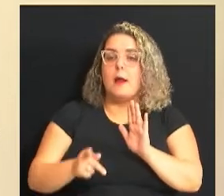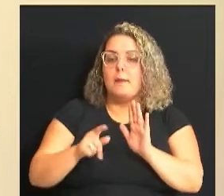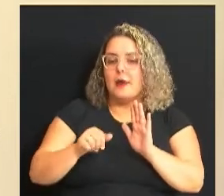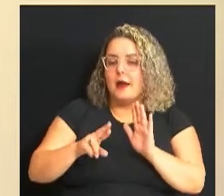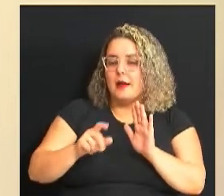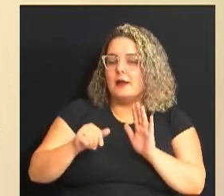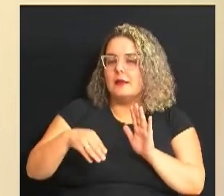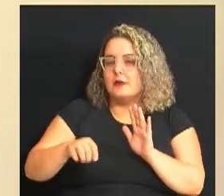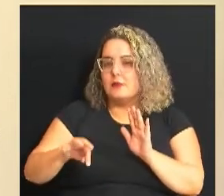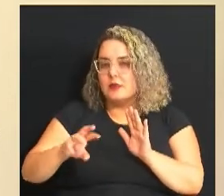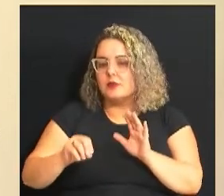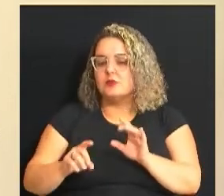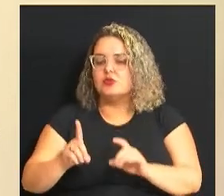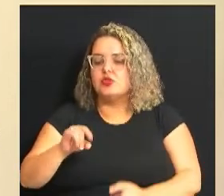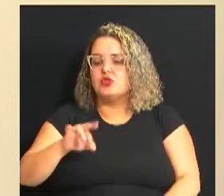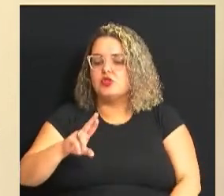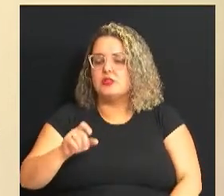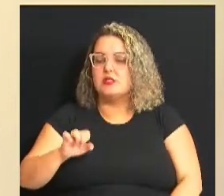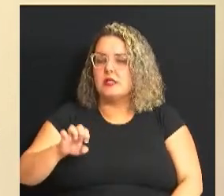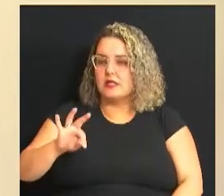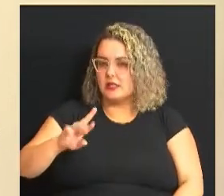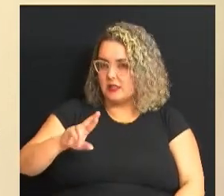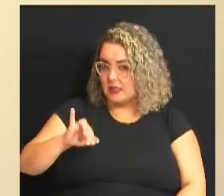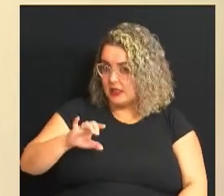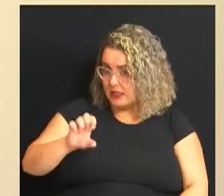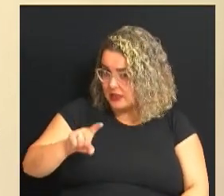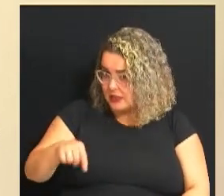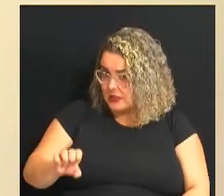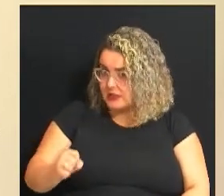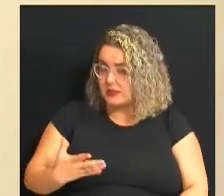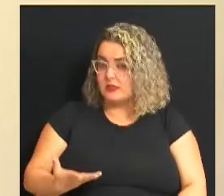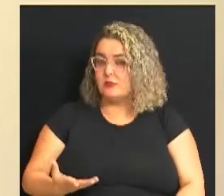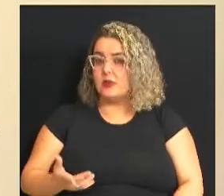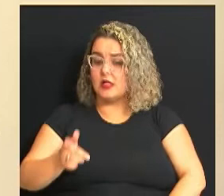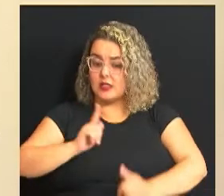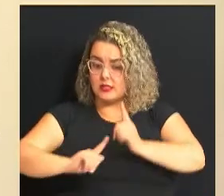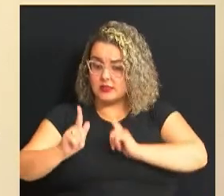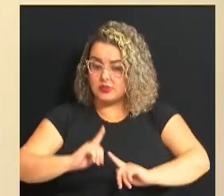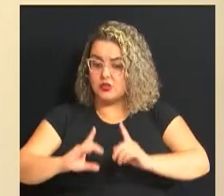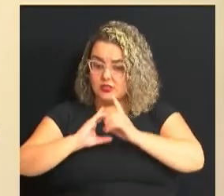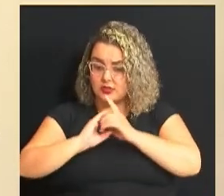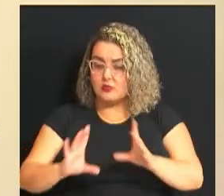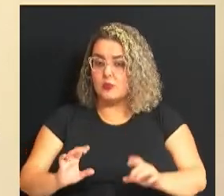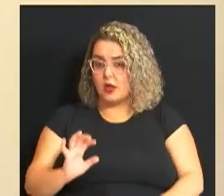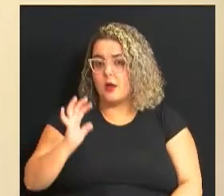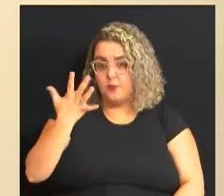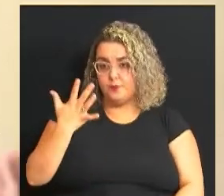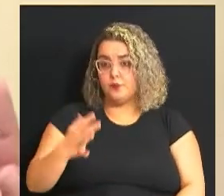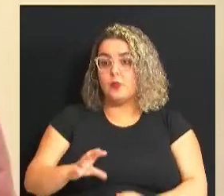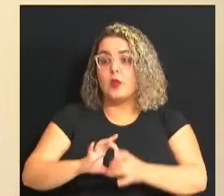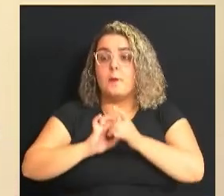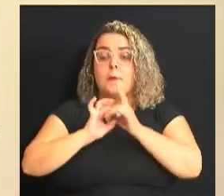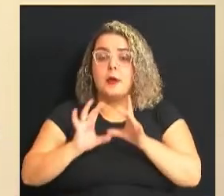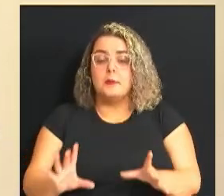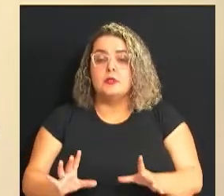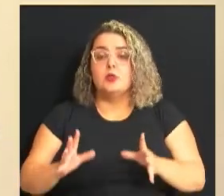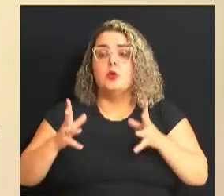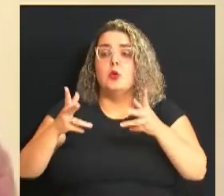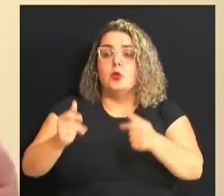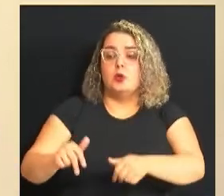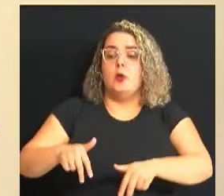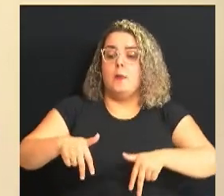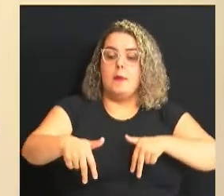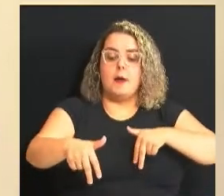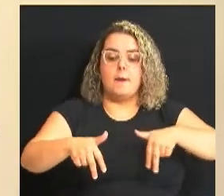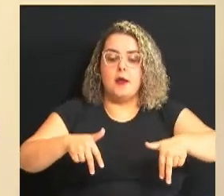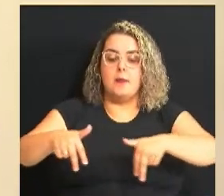democrática aconteça. E o princípio da gestão democrática nada mais é do que permitir com que todos os atores que participam